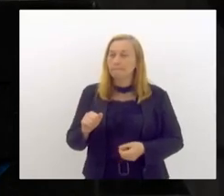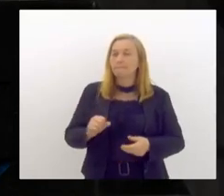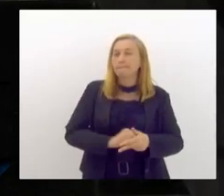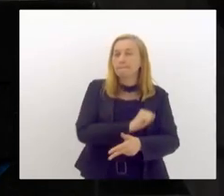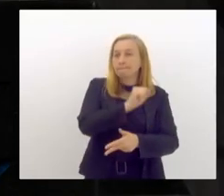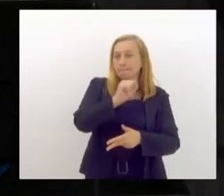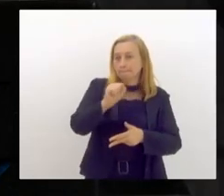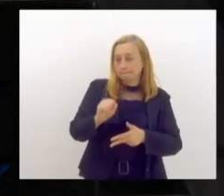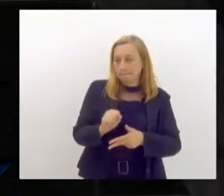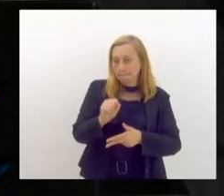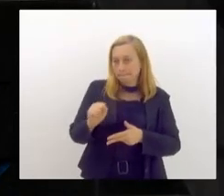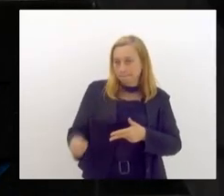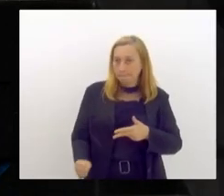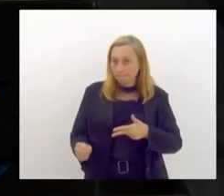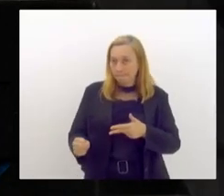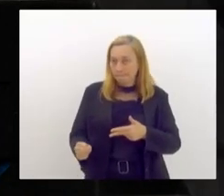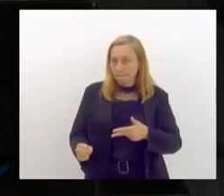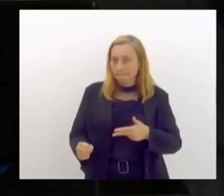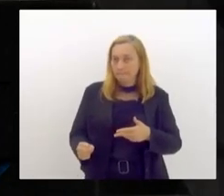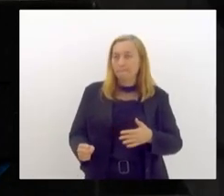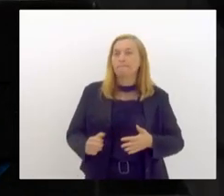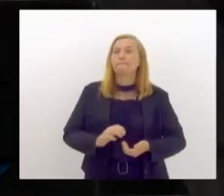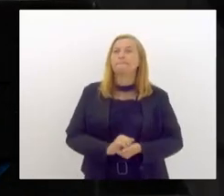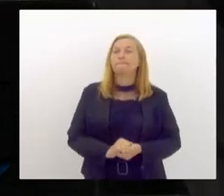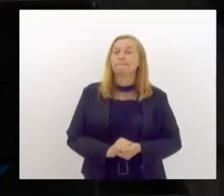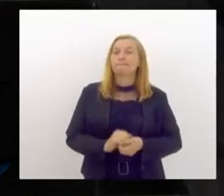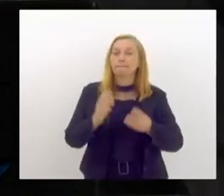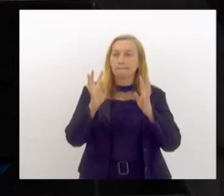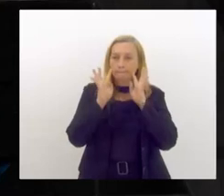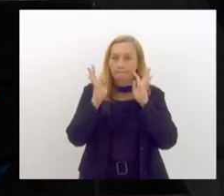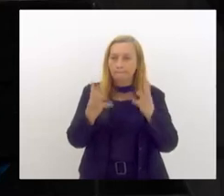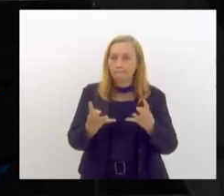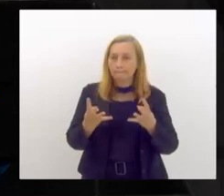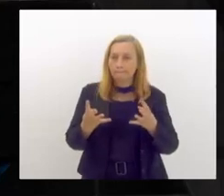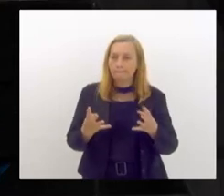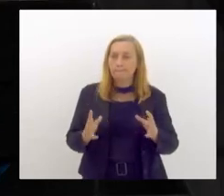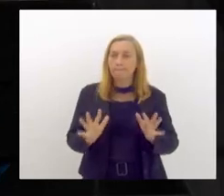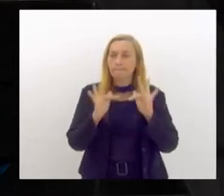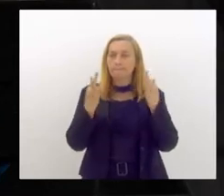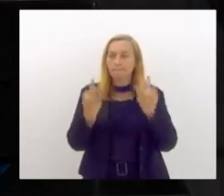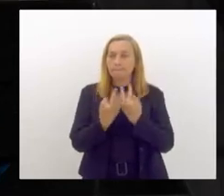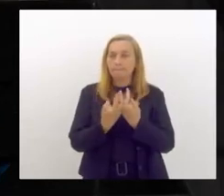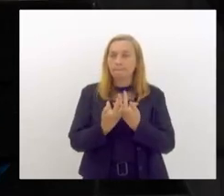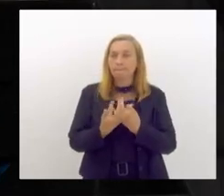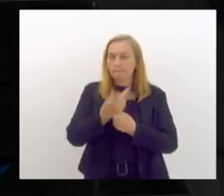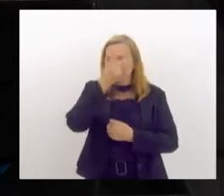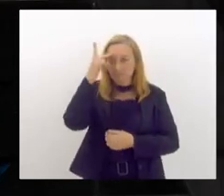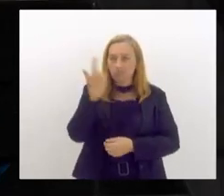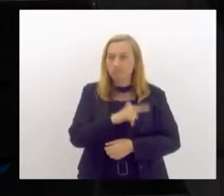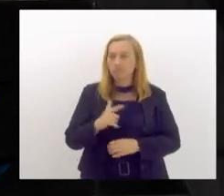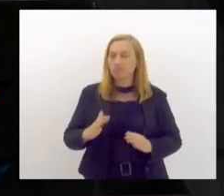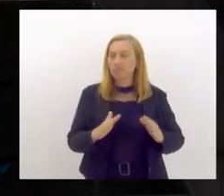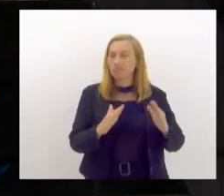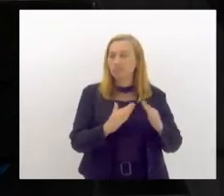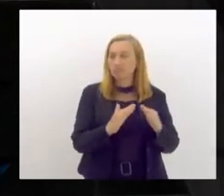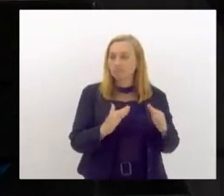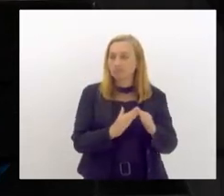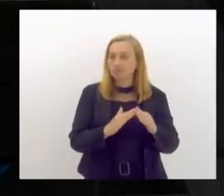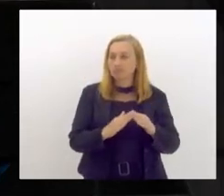federal, para que os grupos de trabalho referentes à atenção das demandas das famílias dos desabrigados possam ser